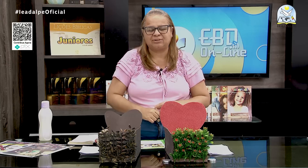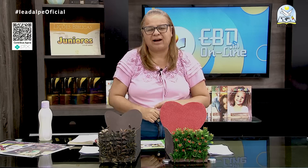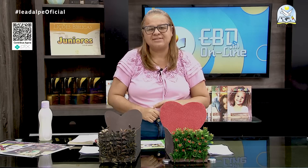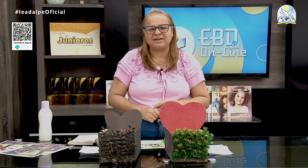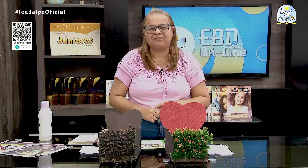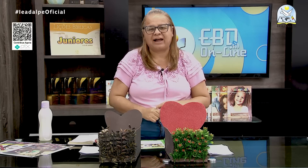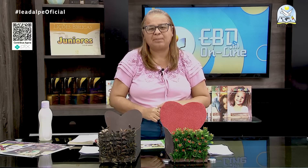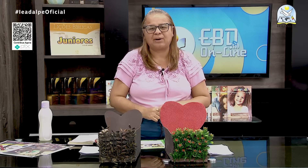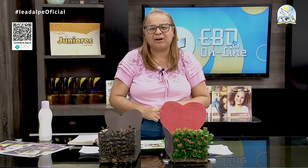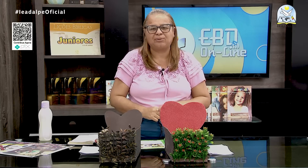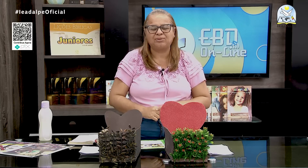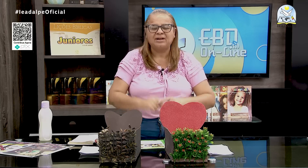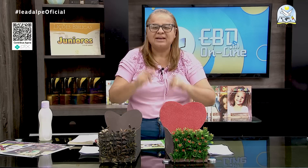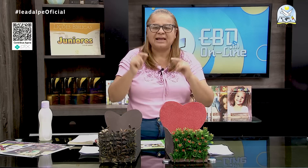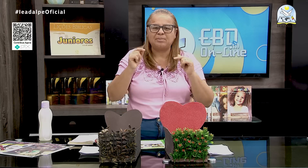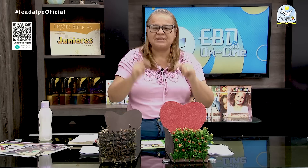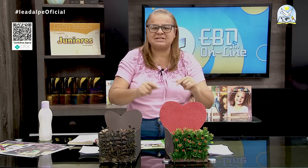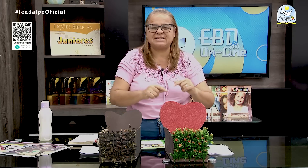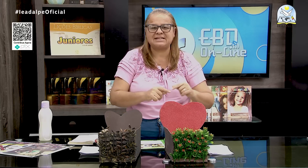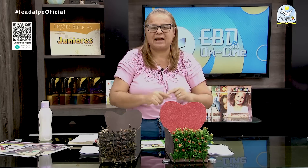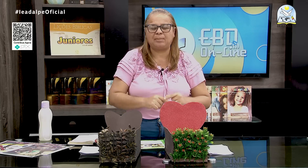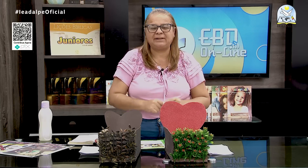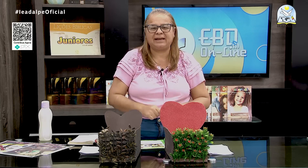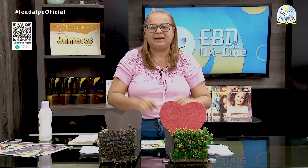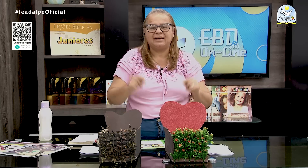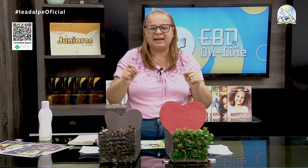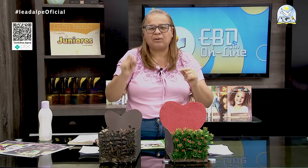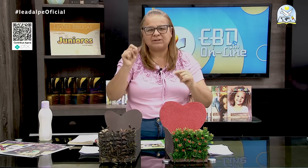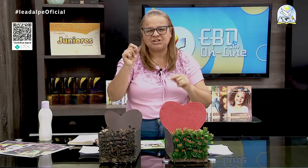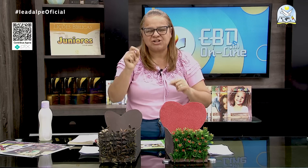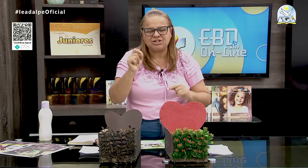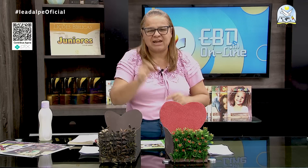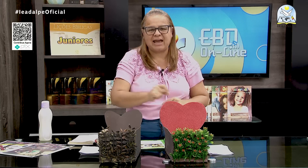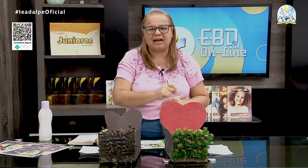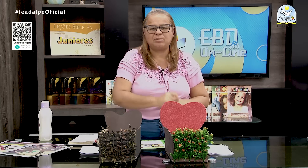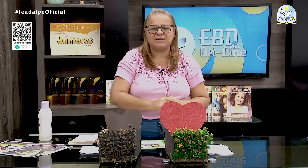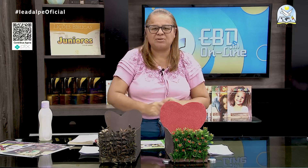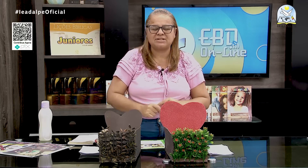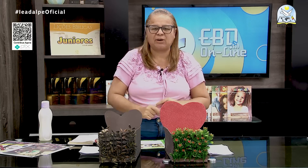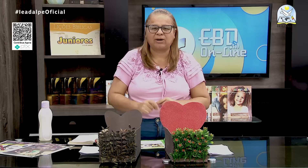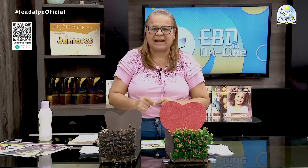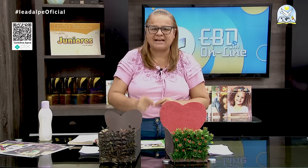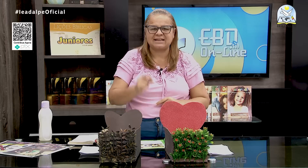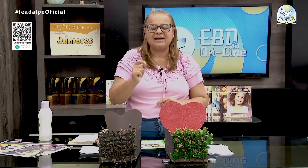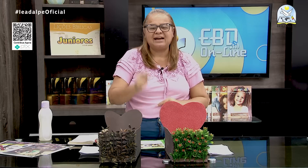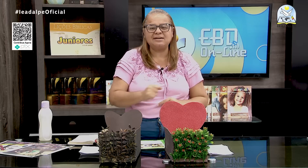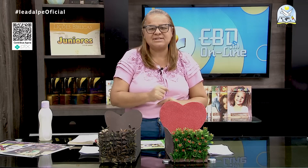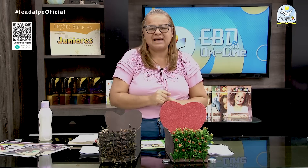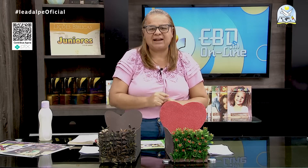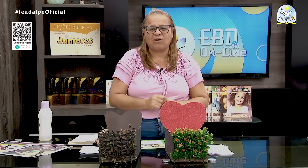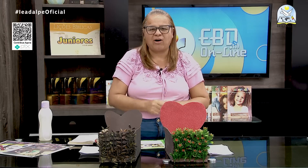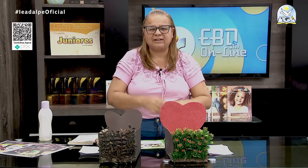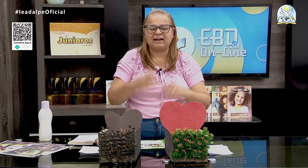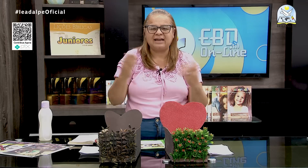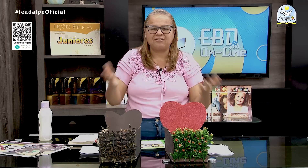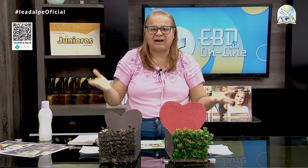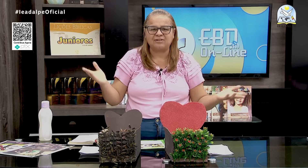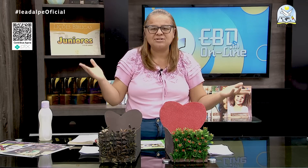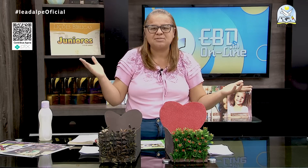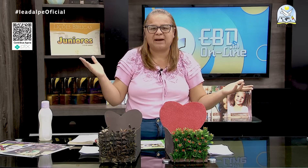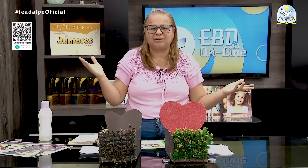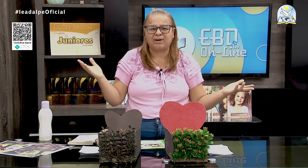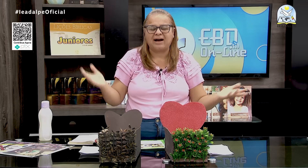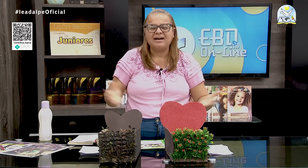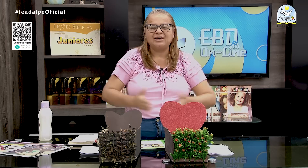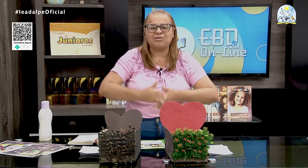arrependimento aí você fala para o aluno que ele precisa se arrepender né quando a gente erra e pedir ao Senhor graça e misericórdia e ele